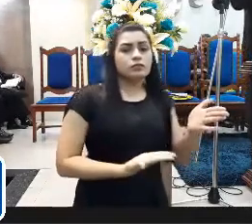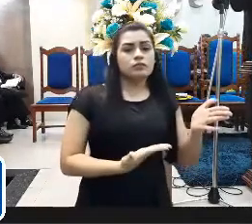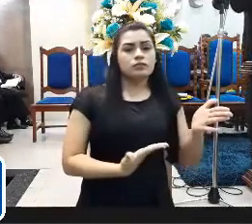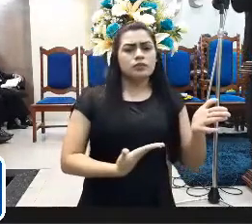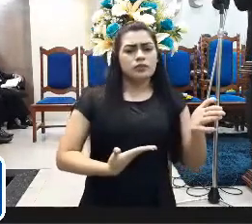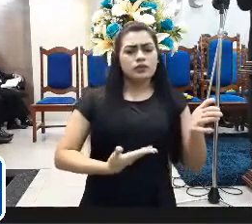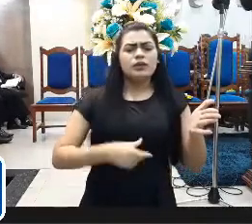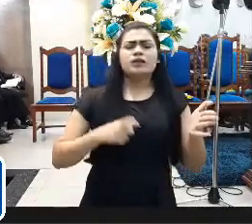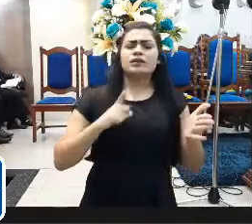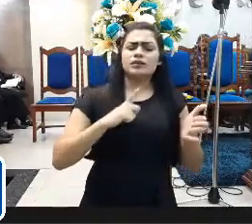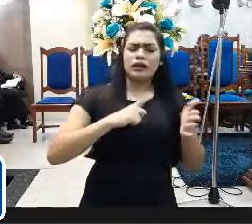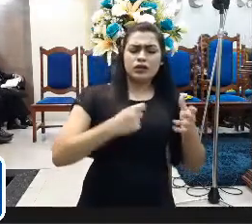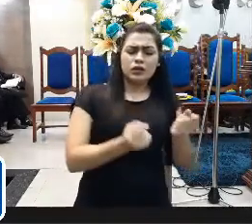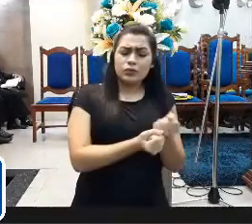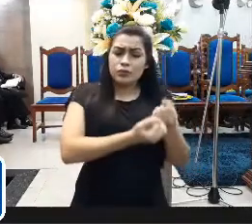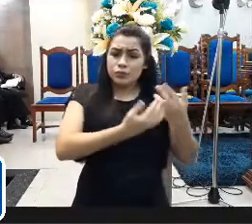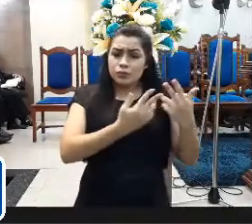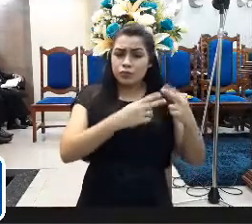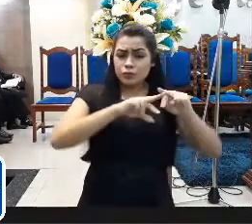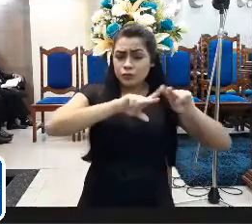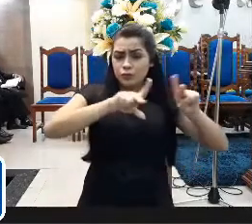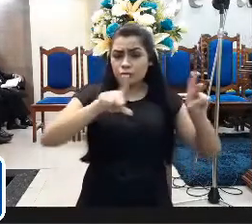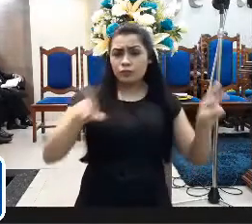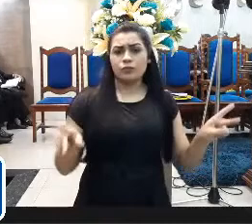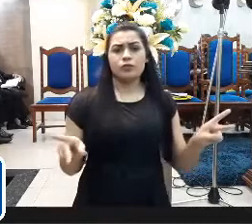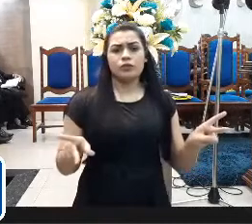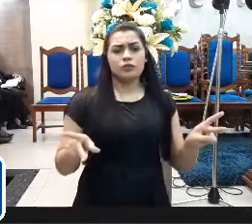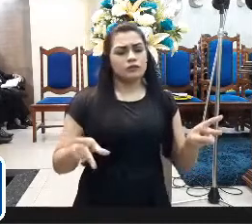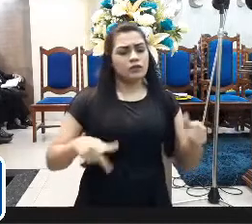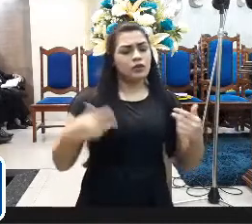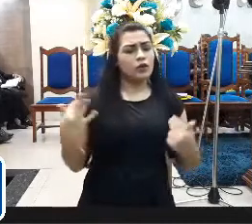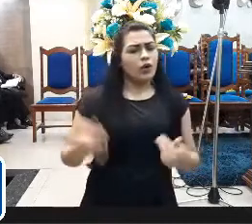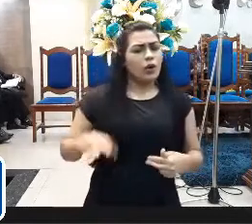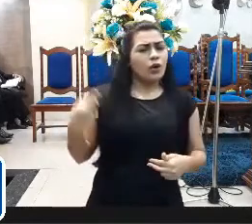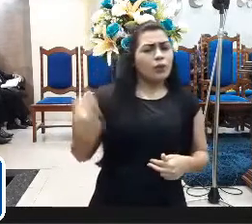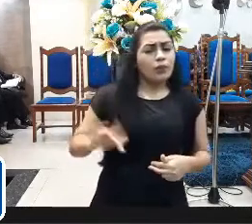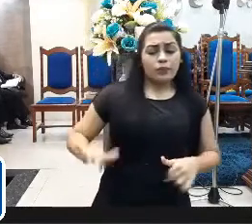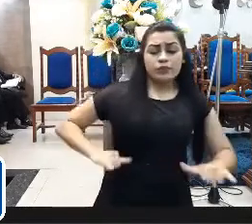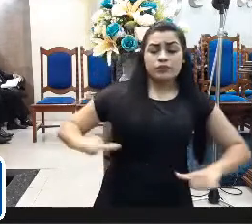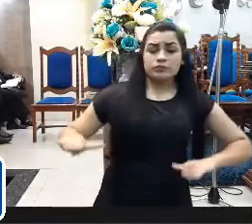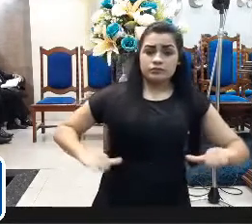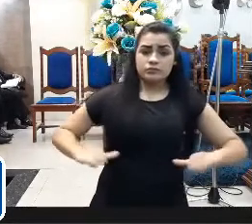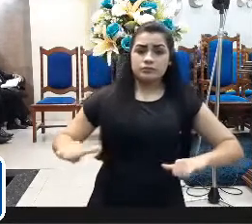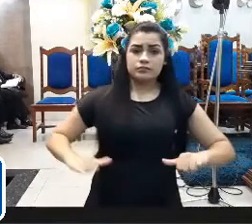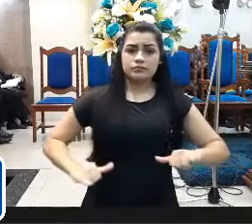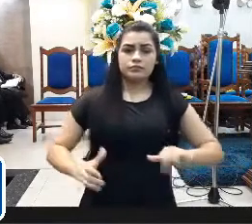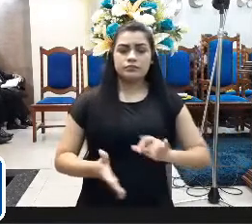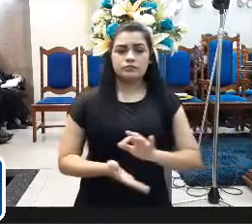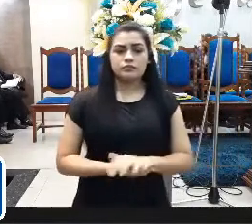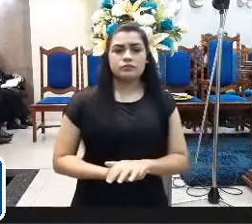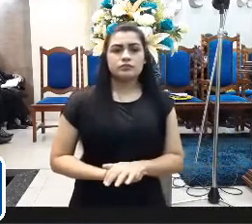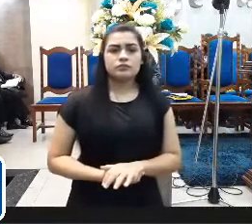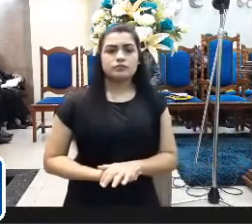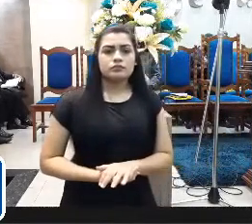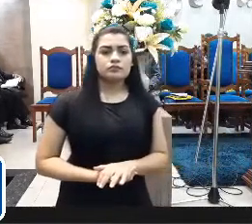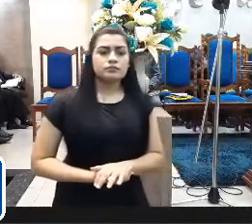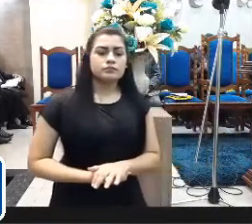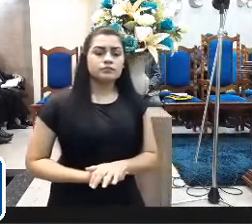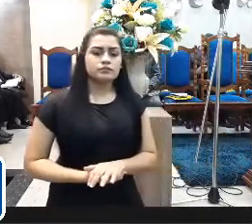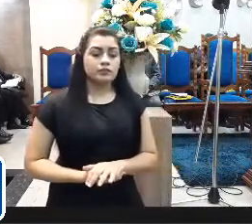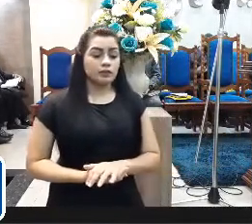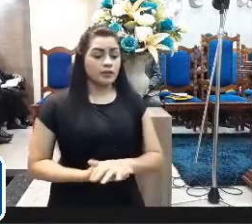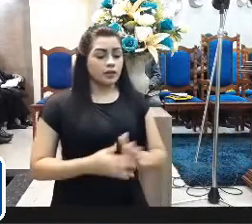dores, de sofrimento que Jesus suportou, diz que da mesma forma, ou tanto quanto, diz que